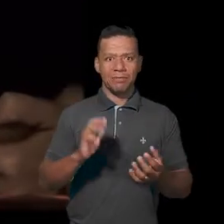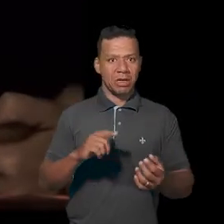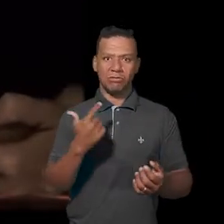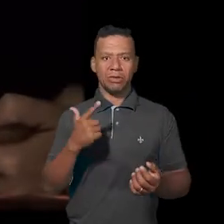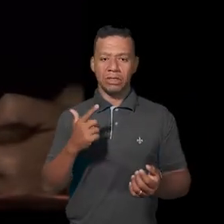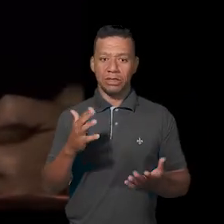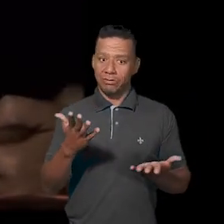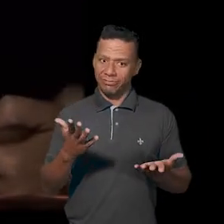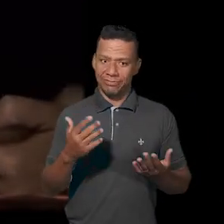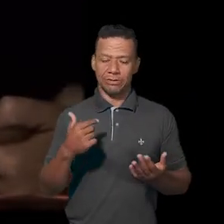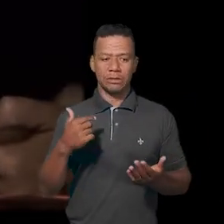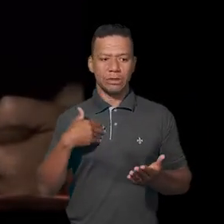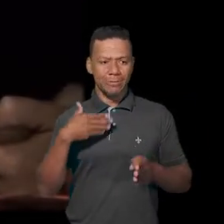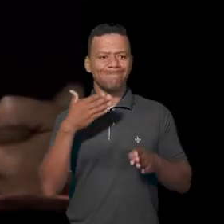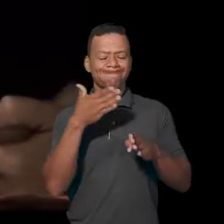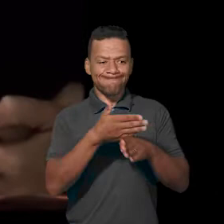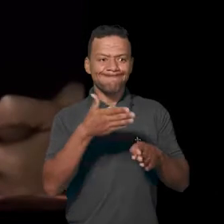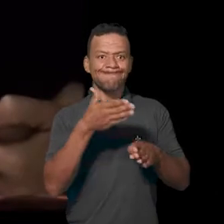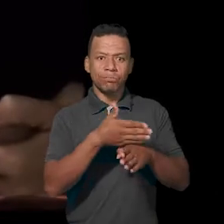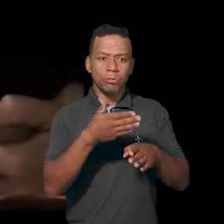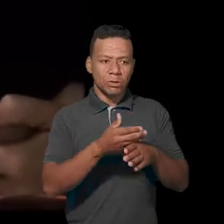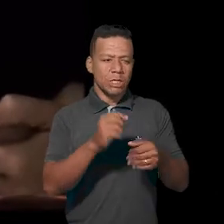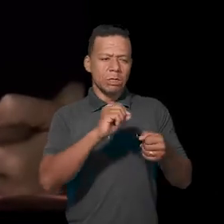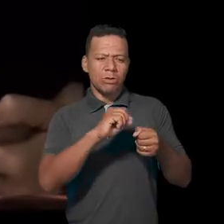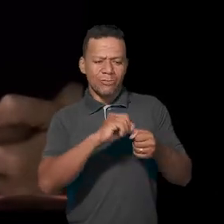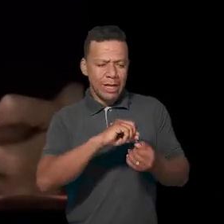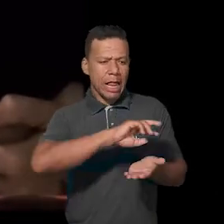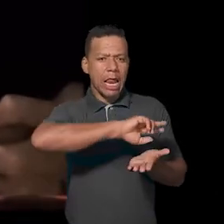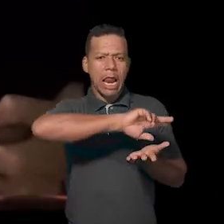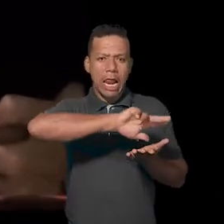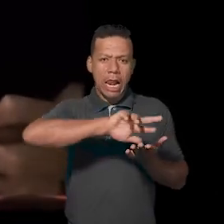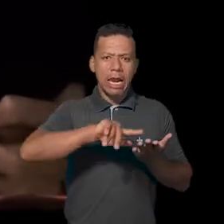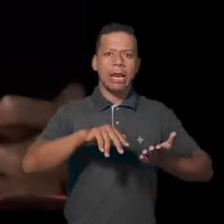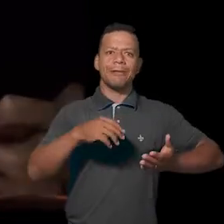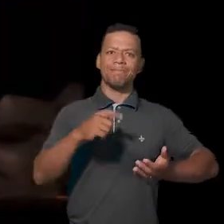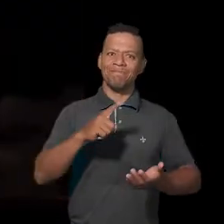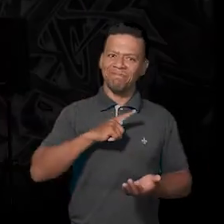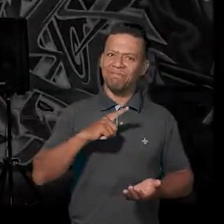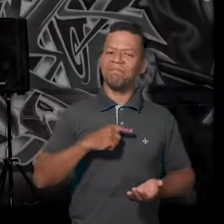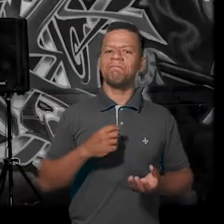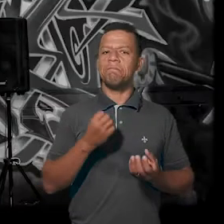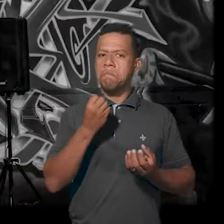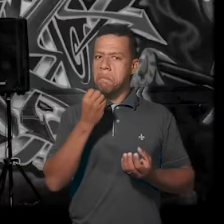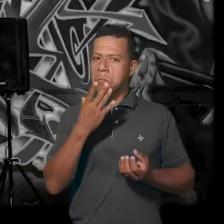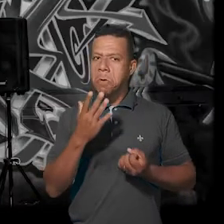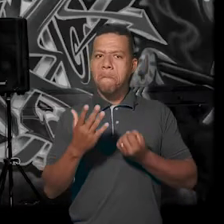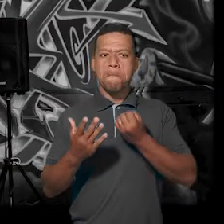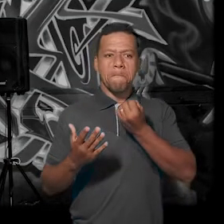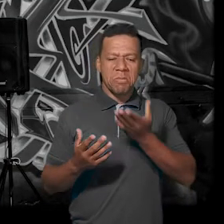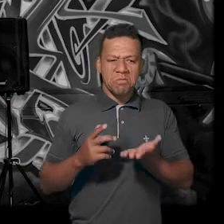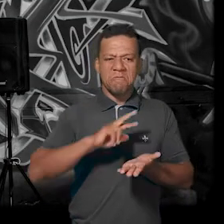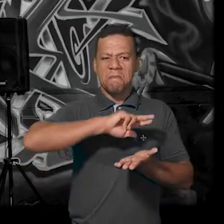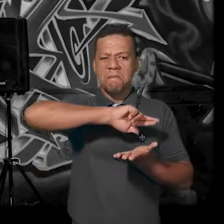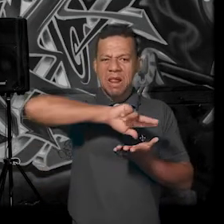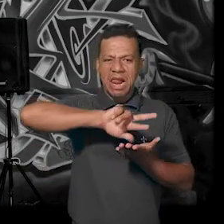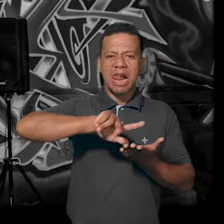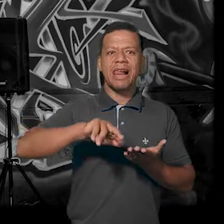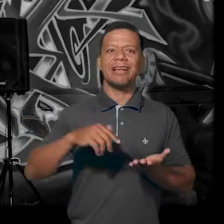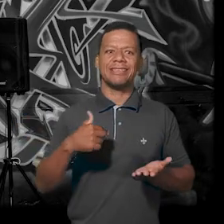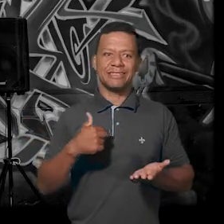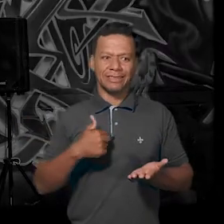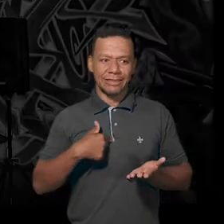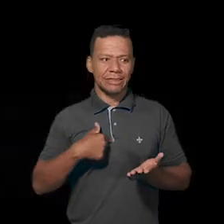que eu não tivesse feito tudo, eu já via todas as possibilidades ali. Todas não, né? Mas várias possibilidades